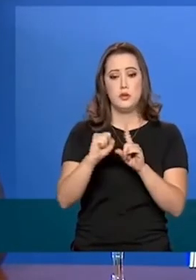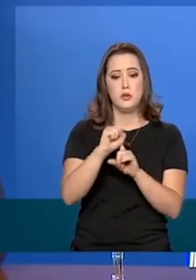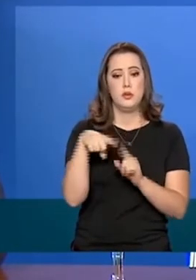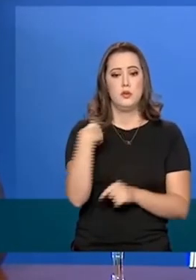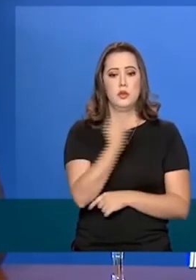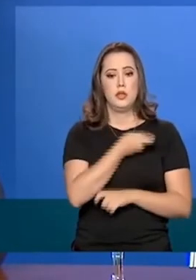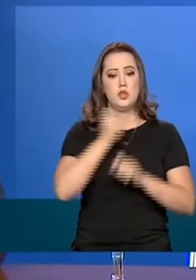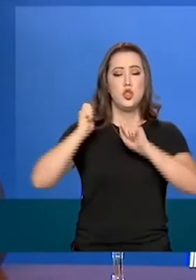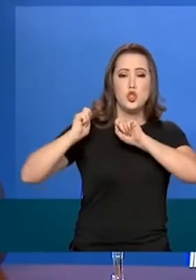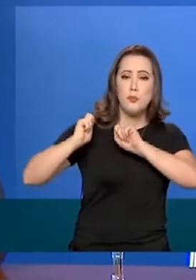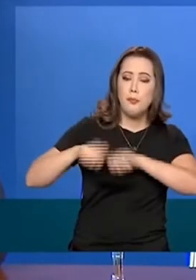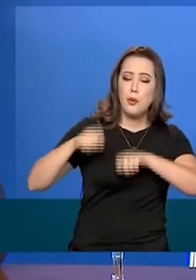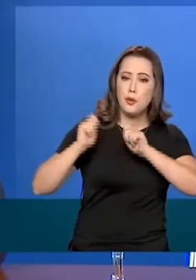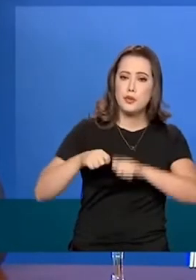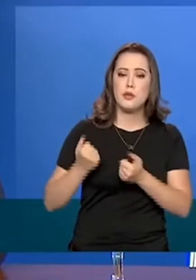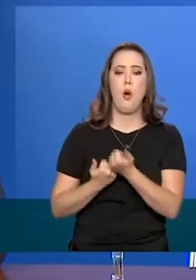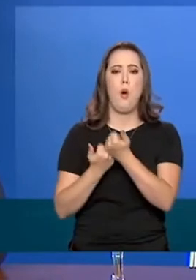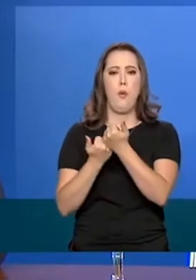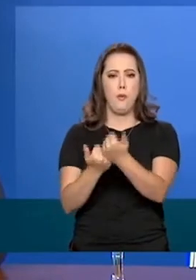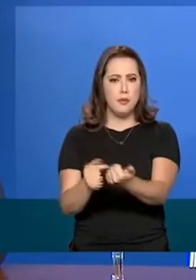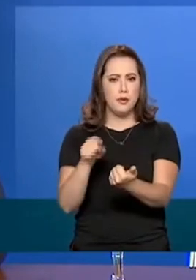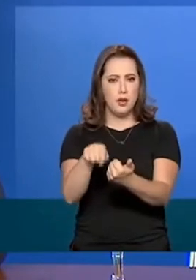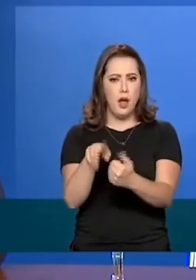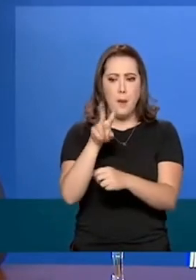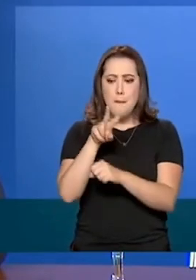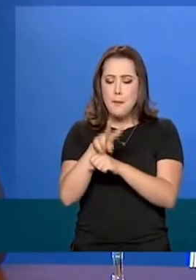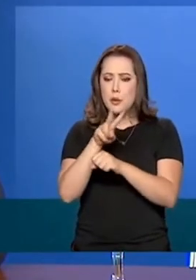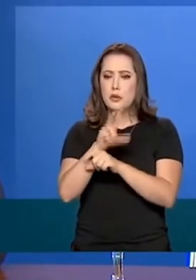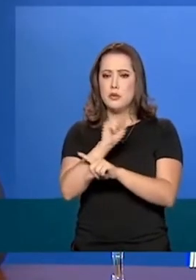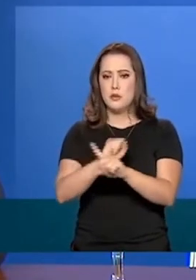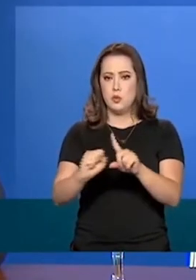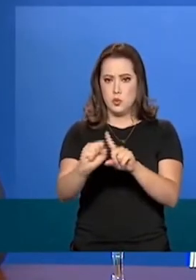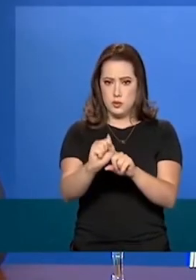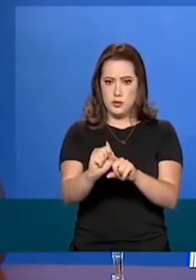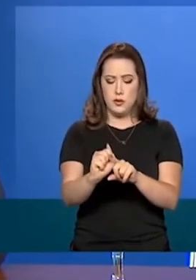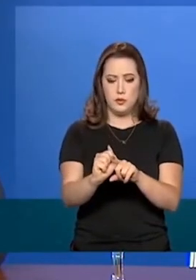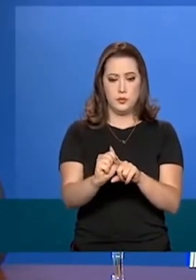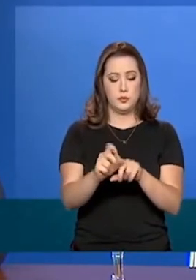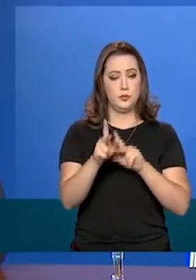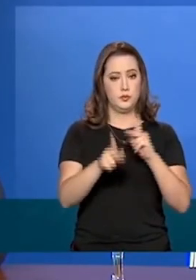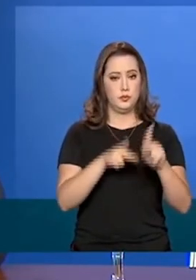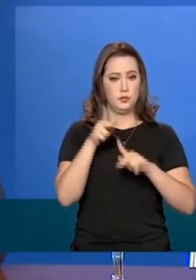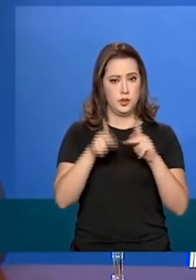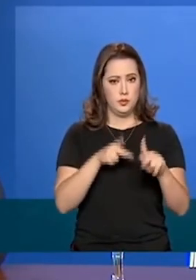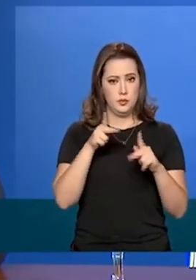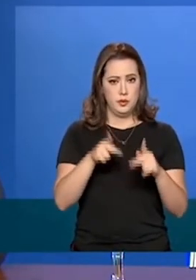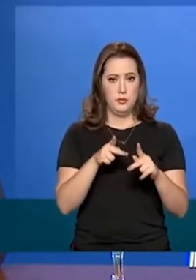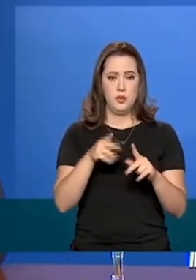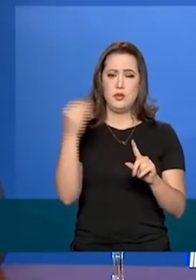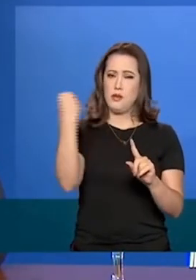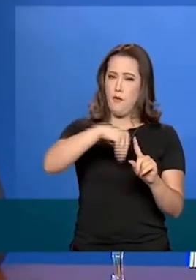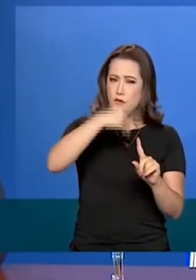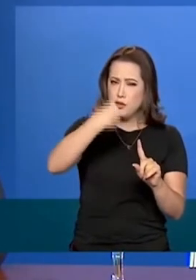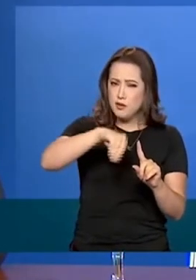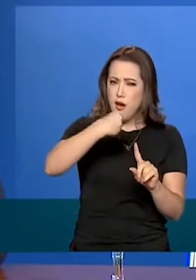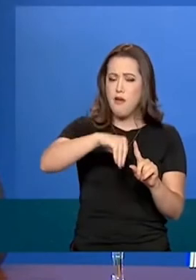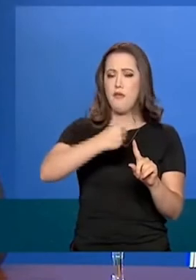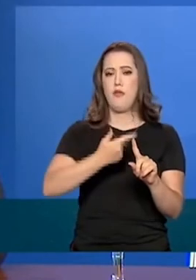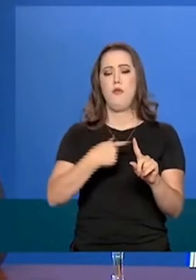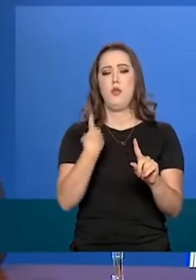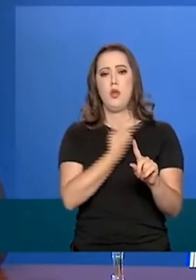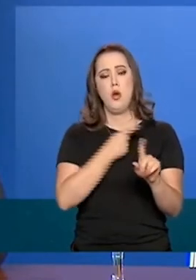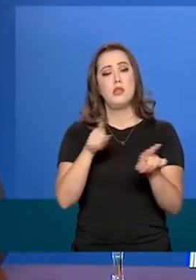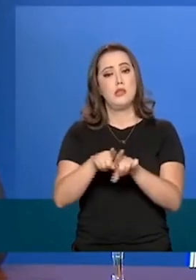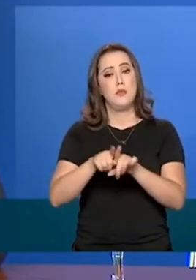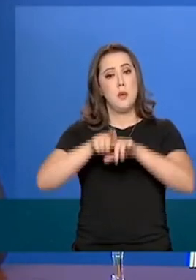possamos, além de oferecer uma teia de proteção social para a população em situação de vulnerabilidade,